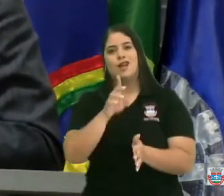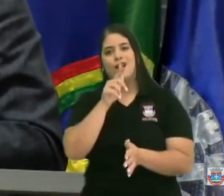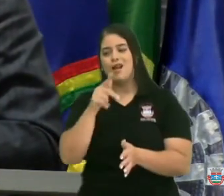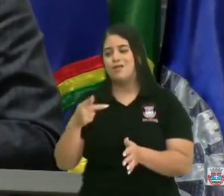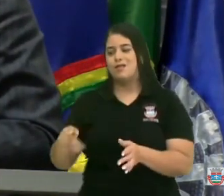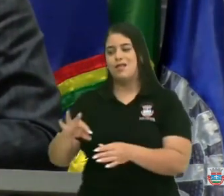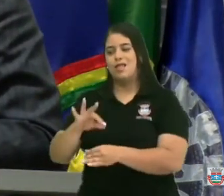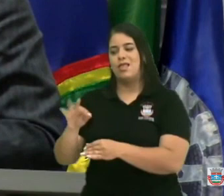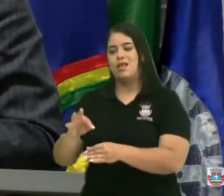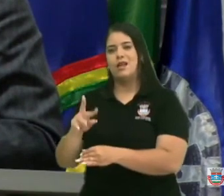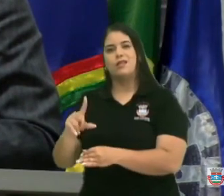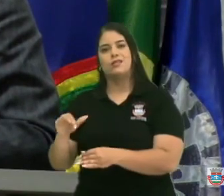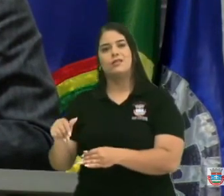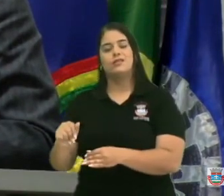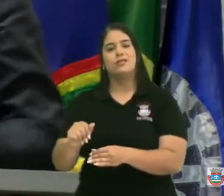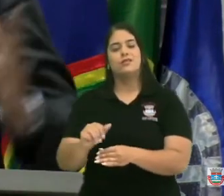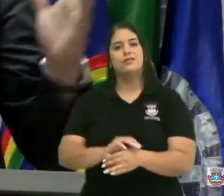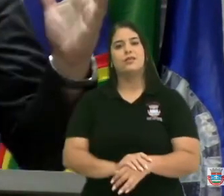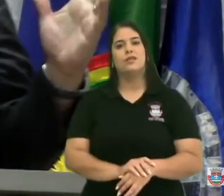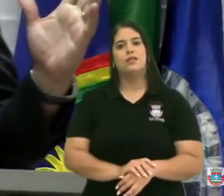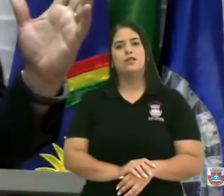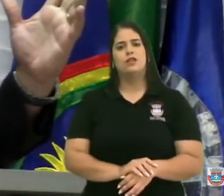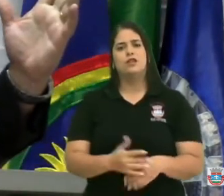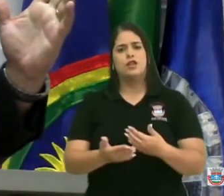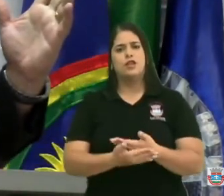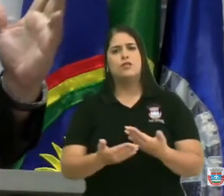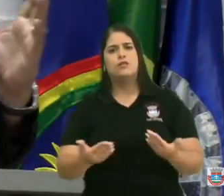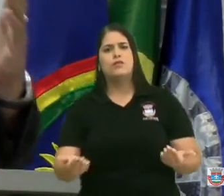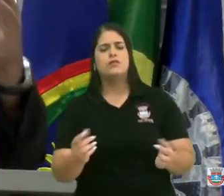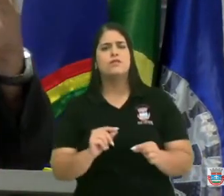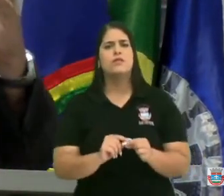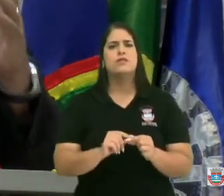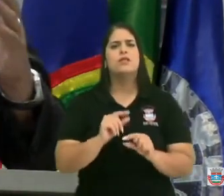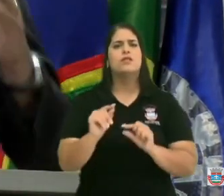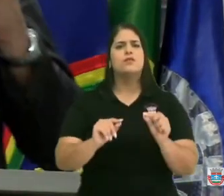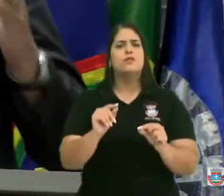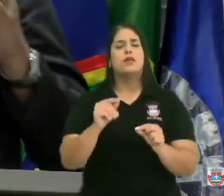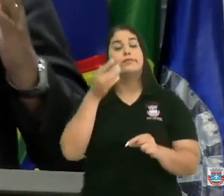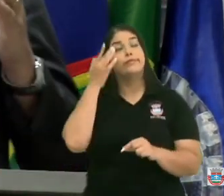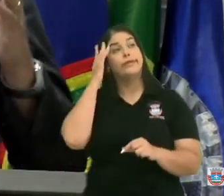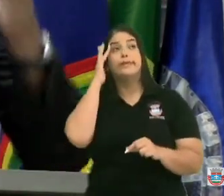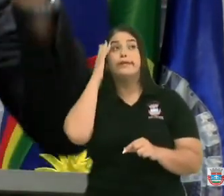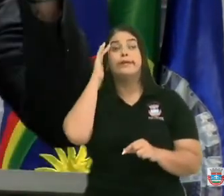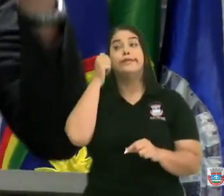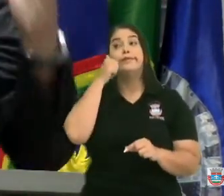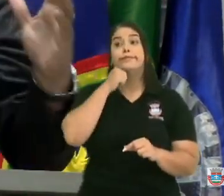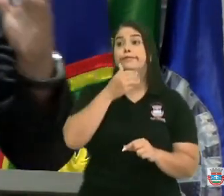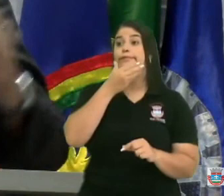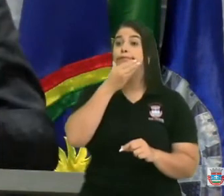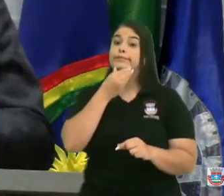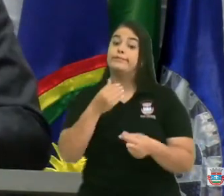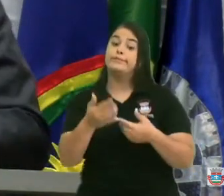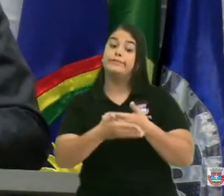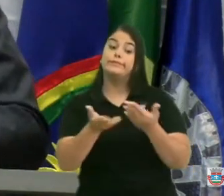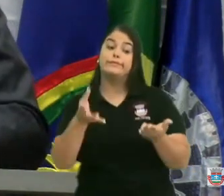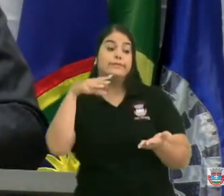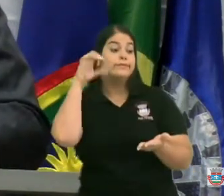Santo. E o que vocês devem fazer? Eu acho, senhoras e senhores, povo de Espírito